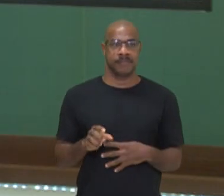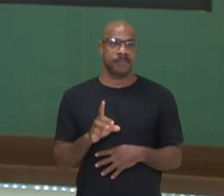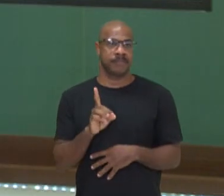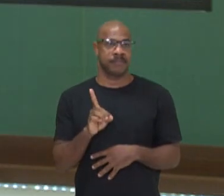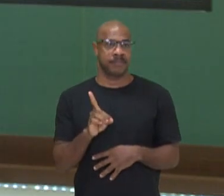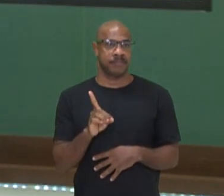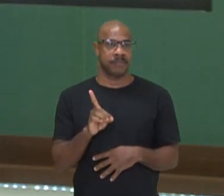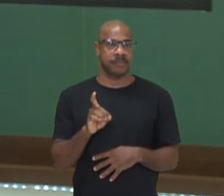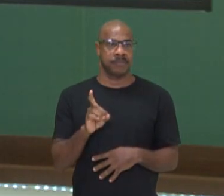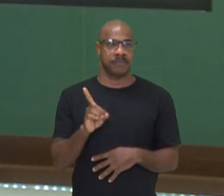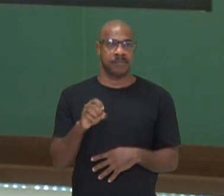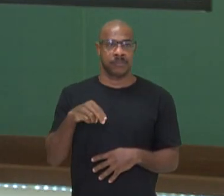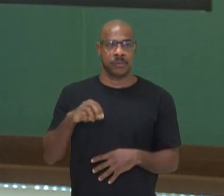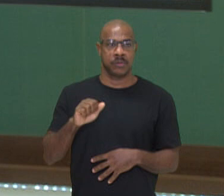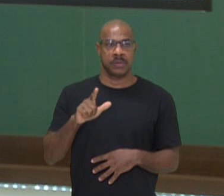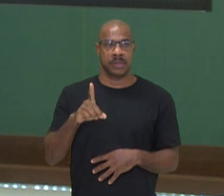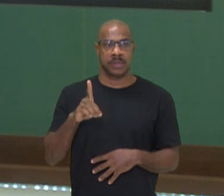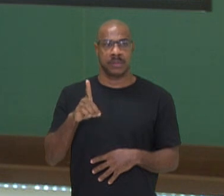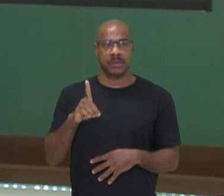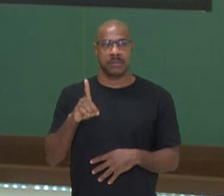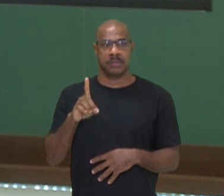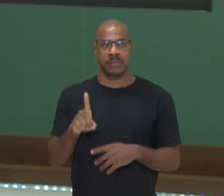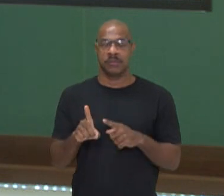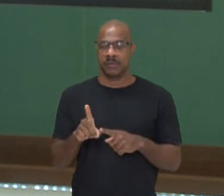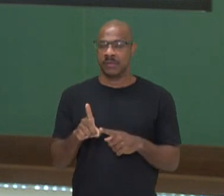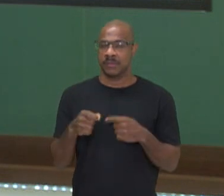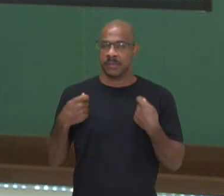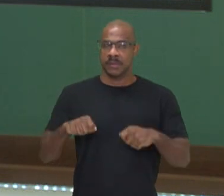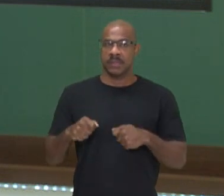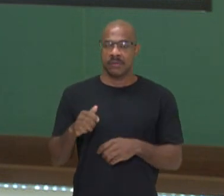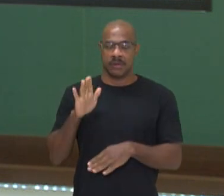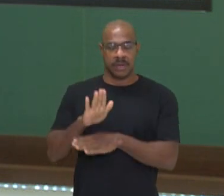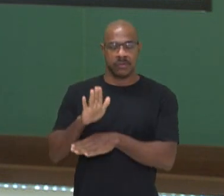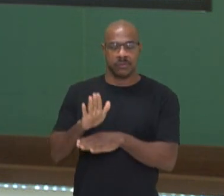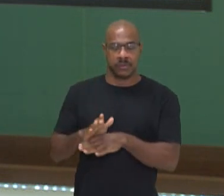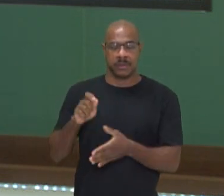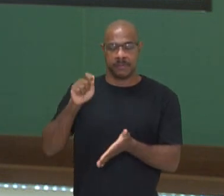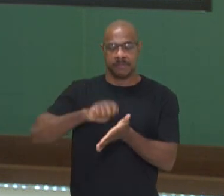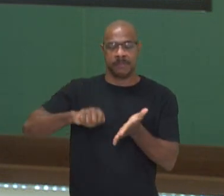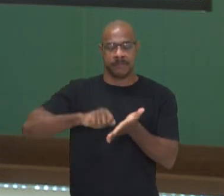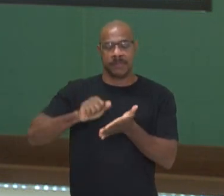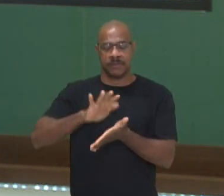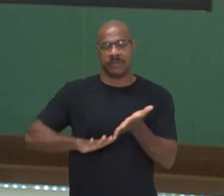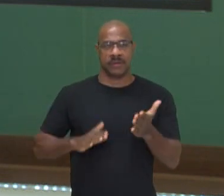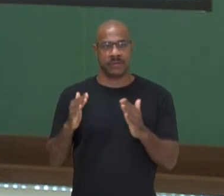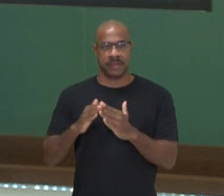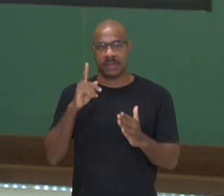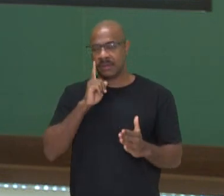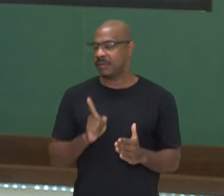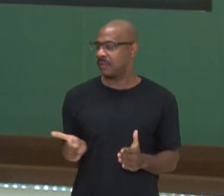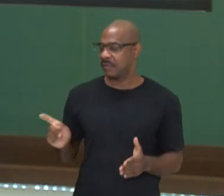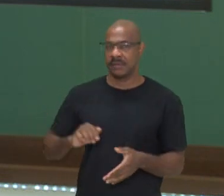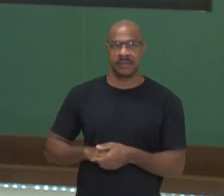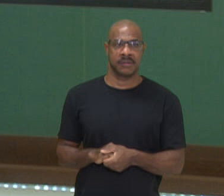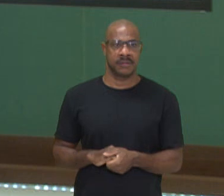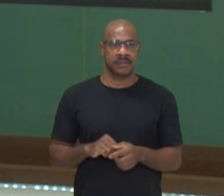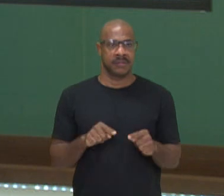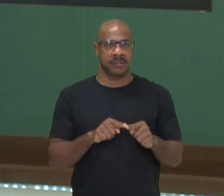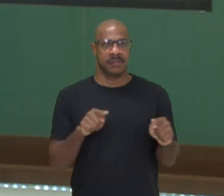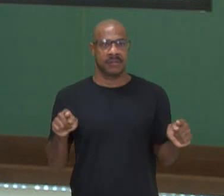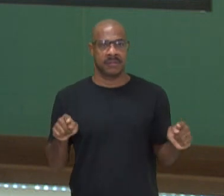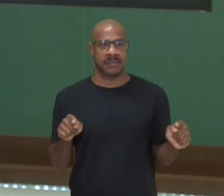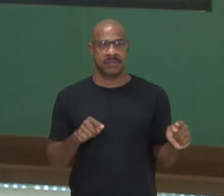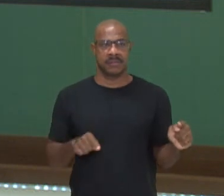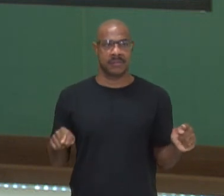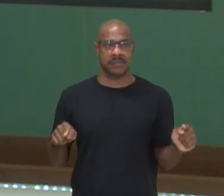casa, não precisava? Needed, o verbo está no passado. Negativo do passado é didn't. Donald is a boy,